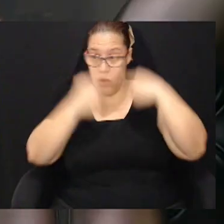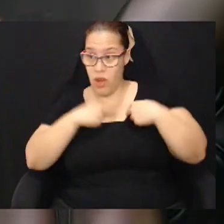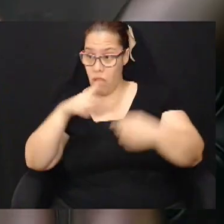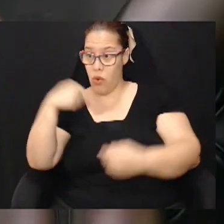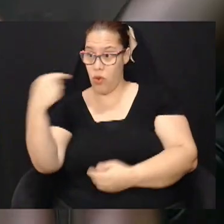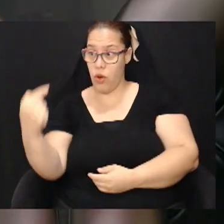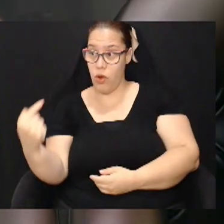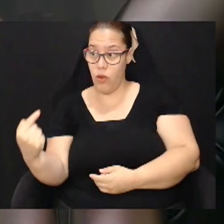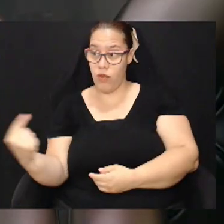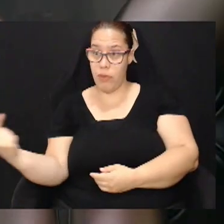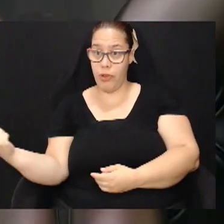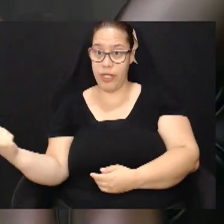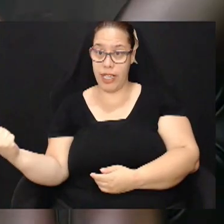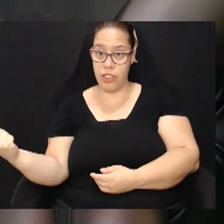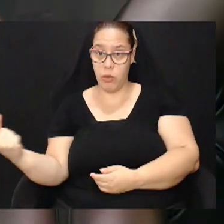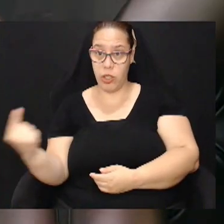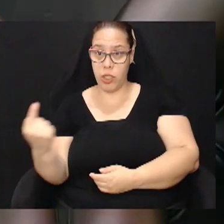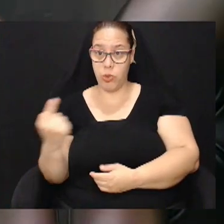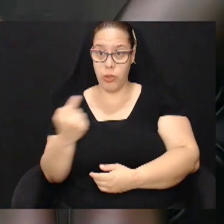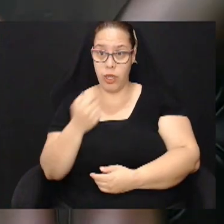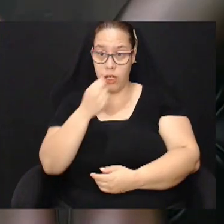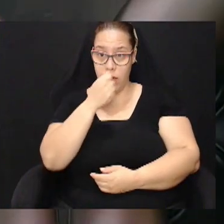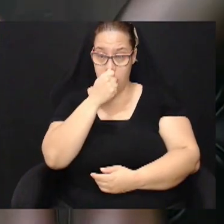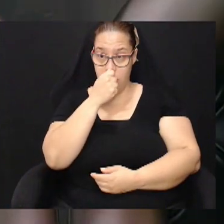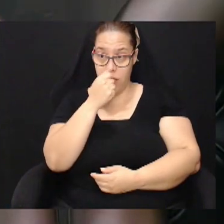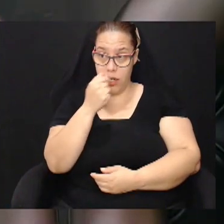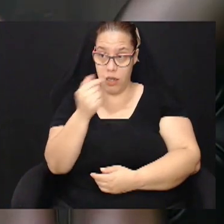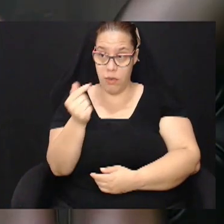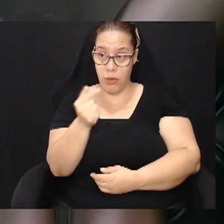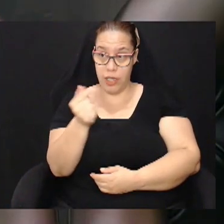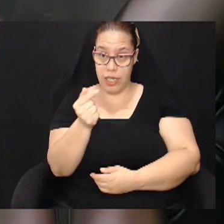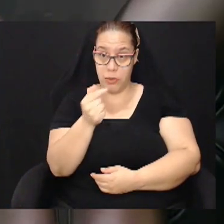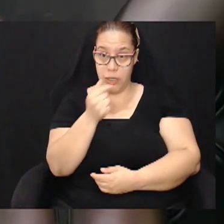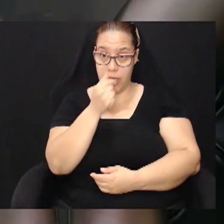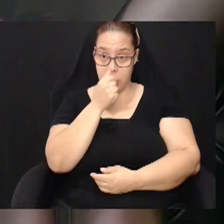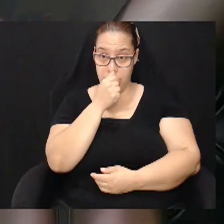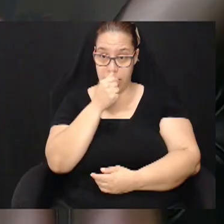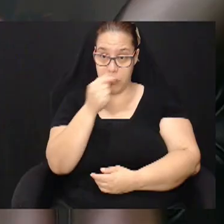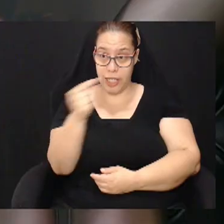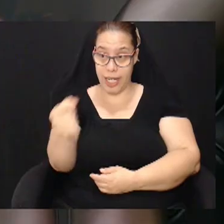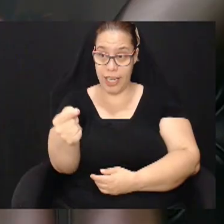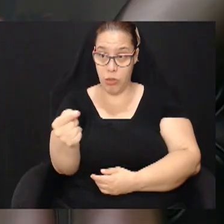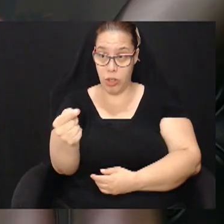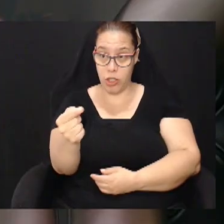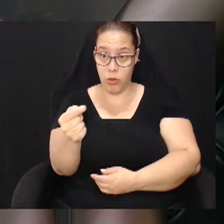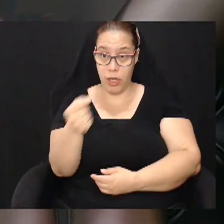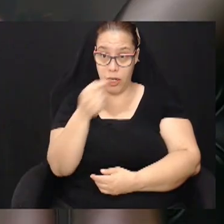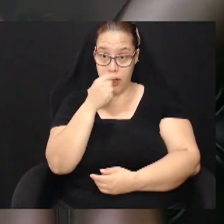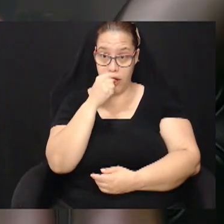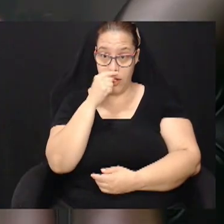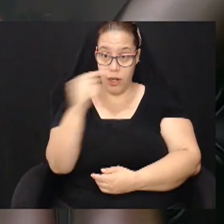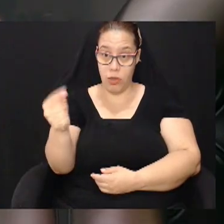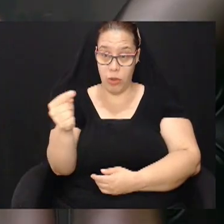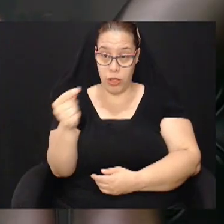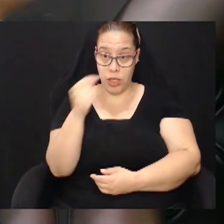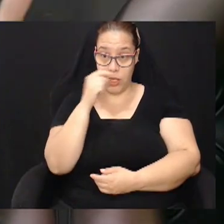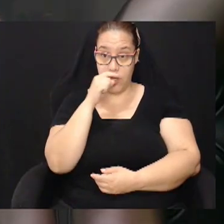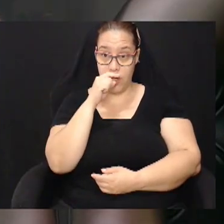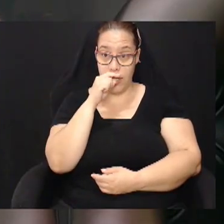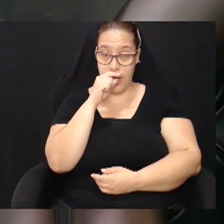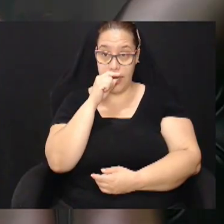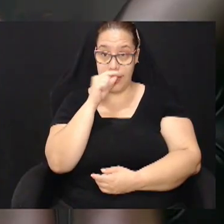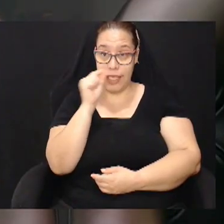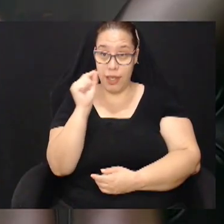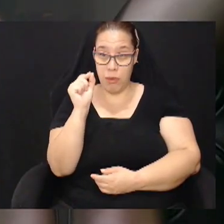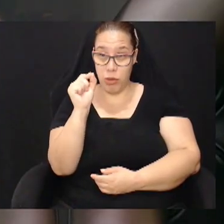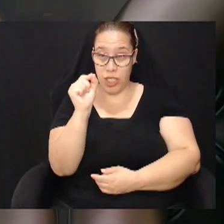né, é sempre a culpa da outra pessoa, é o meu filho que fala comigo de uma maneira, grossa, é meu marido que